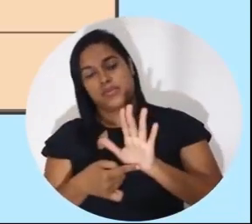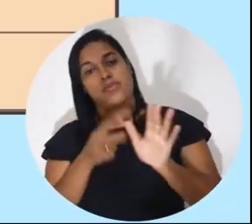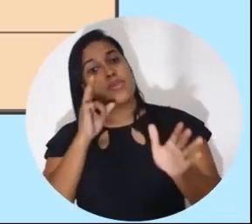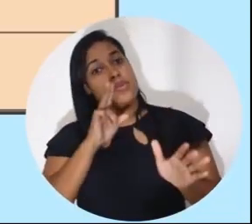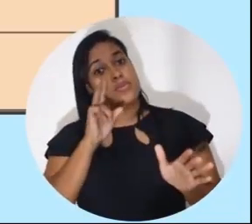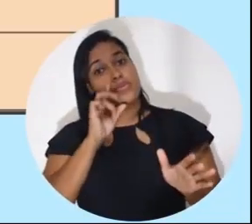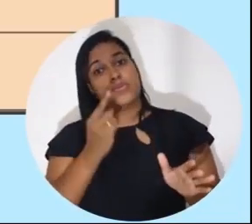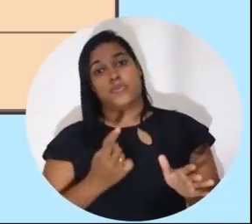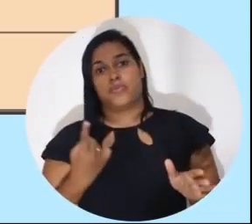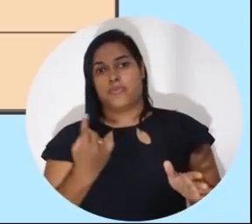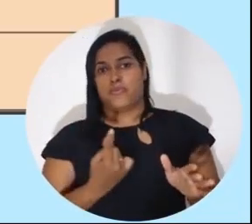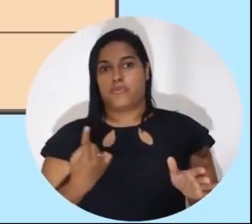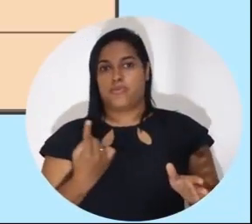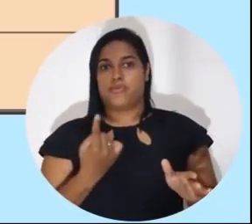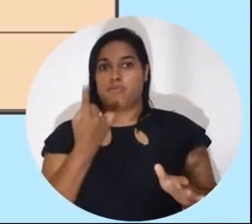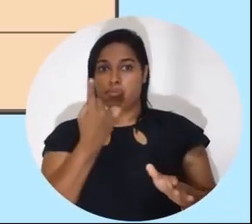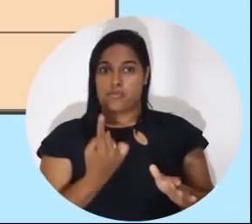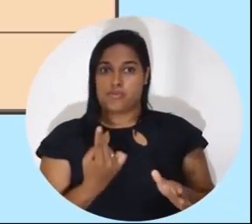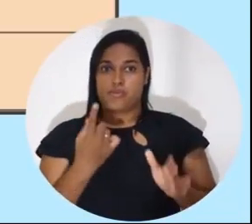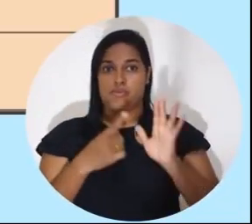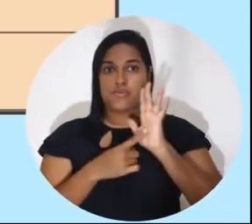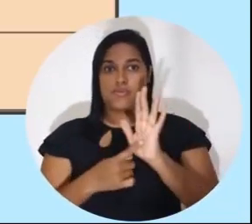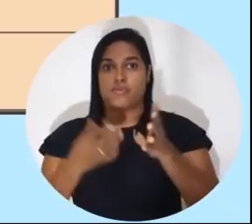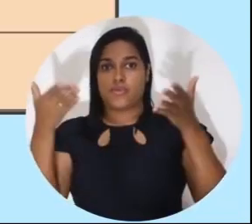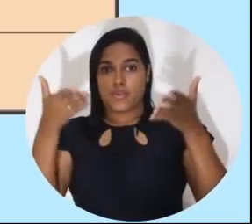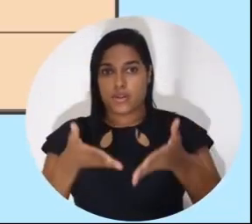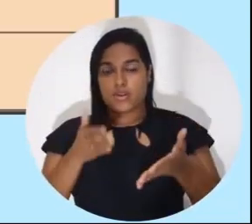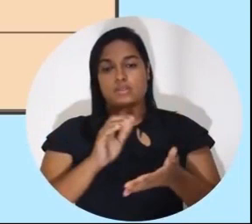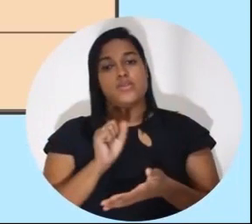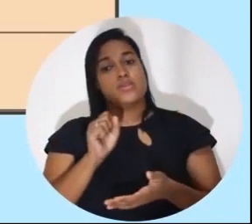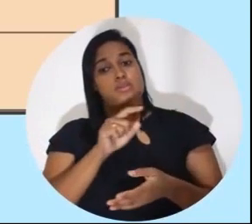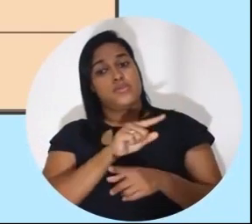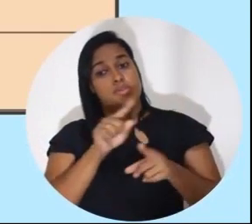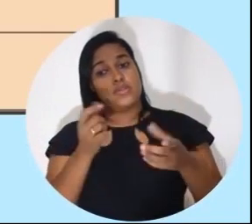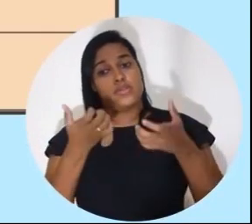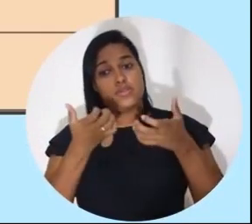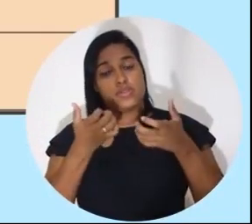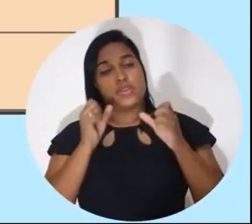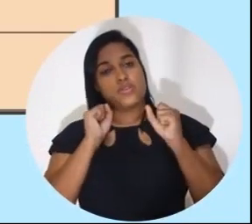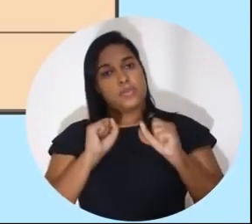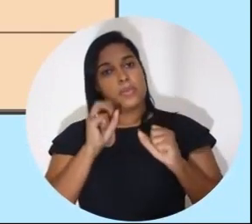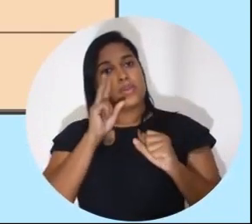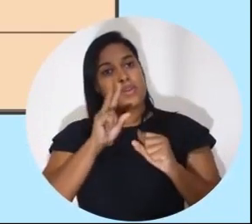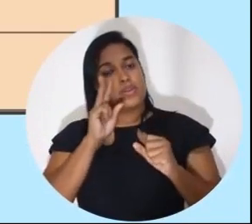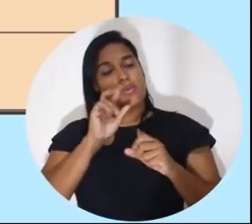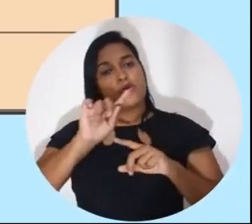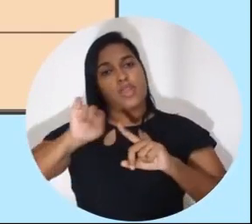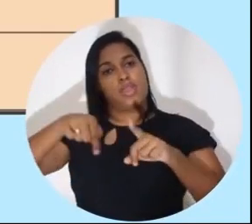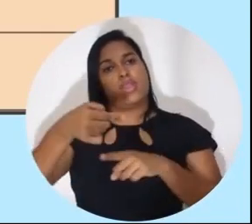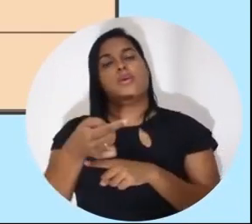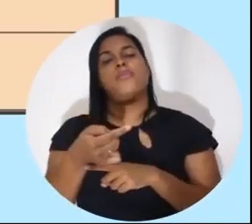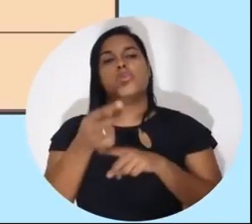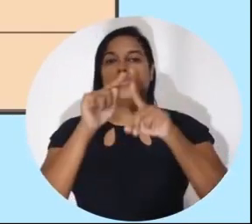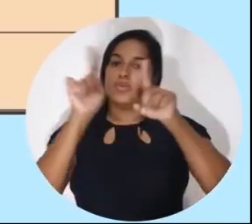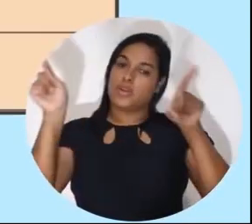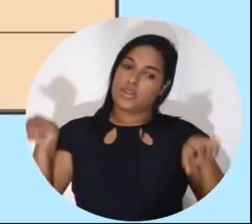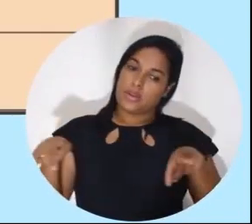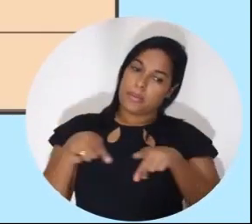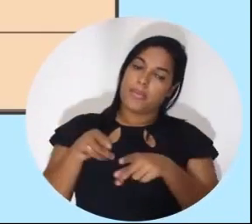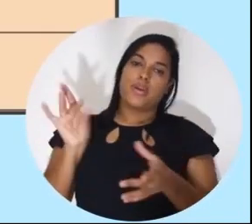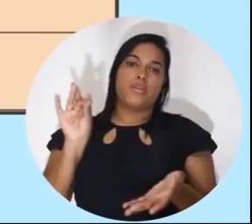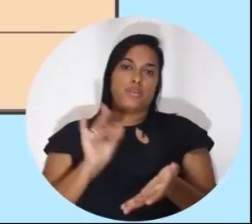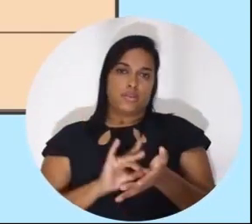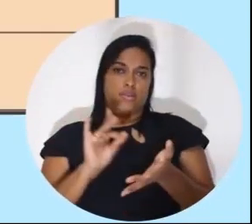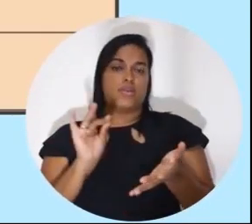ver apenas essas que vamos demonstrar. Se vocês quiserem, poderão ver depois uma tabela